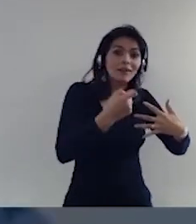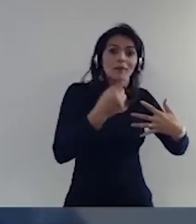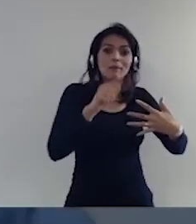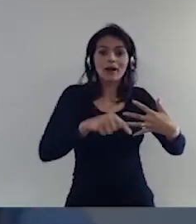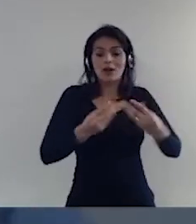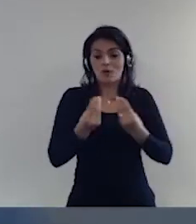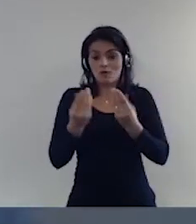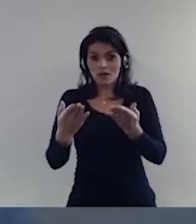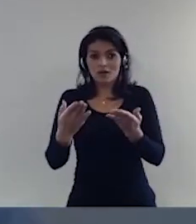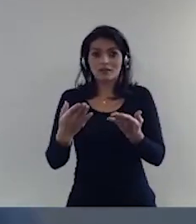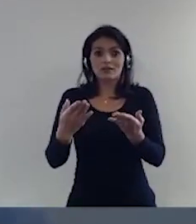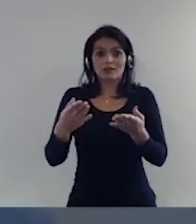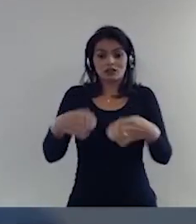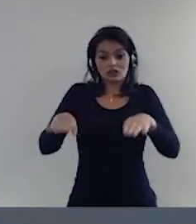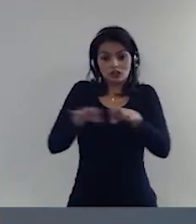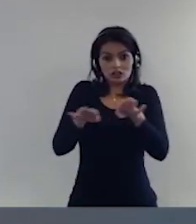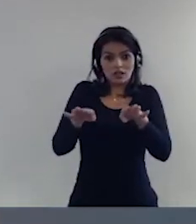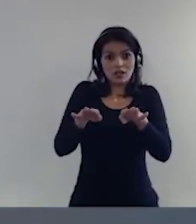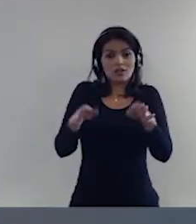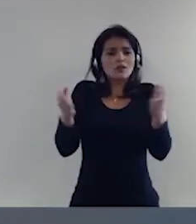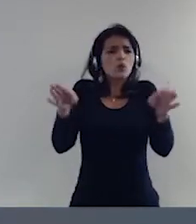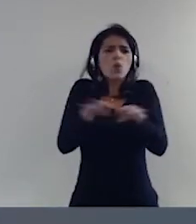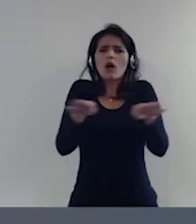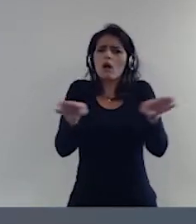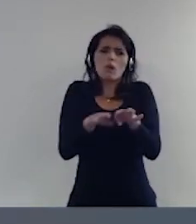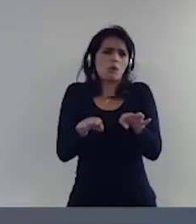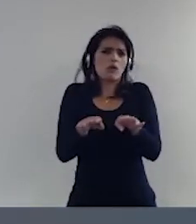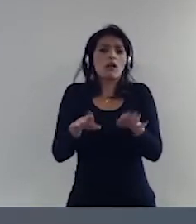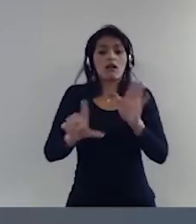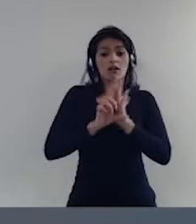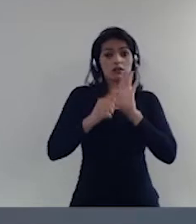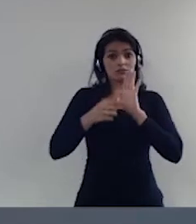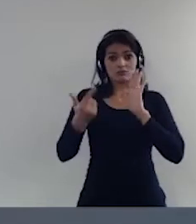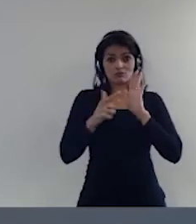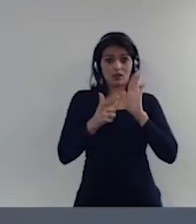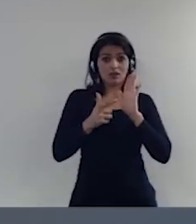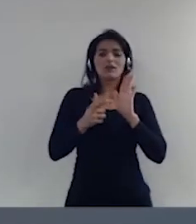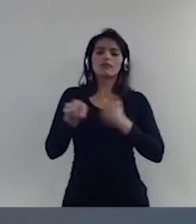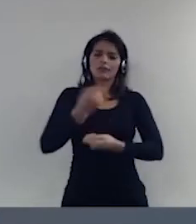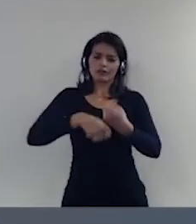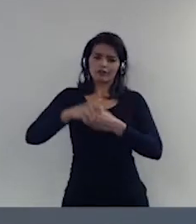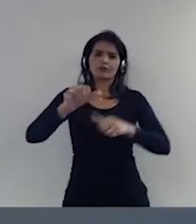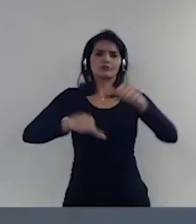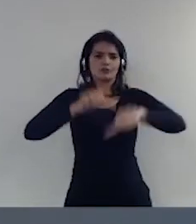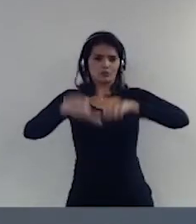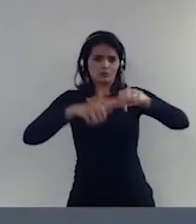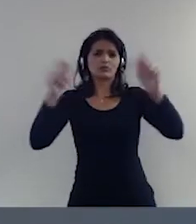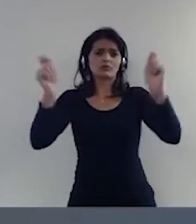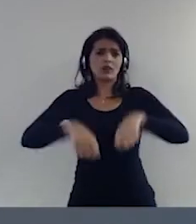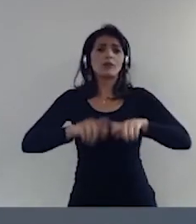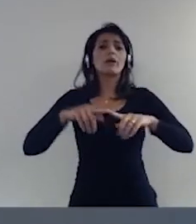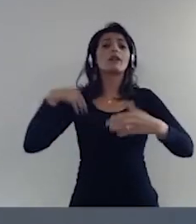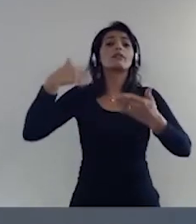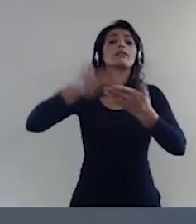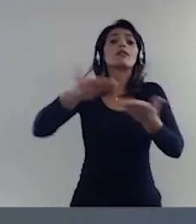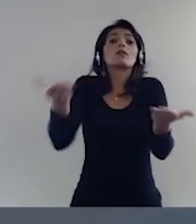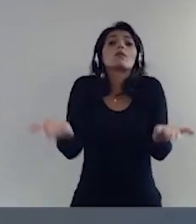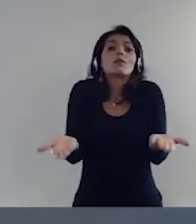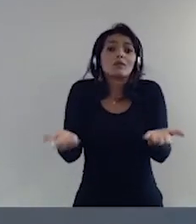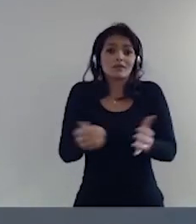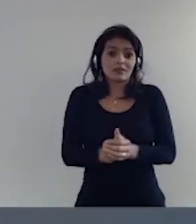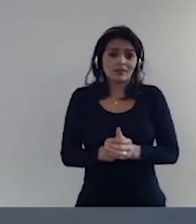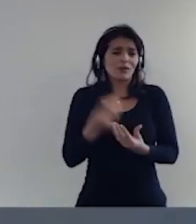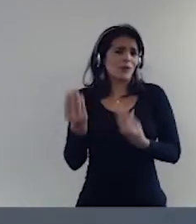equitativa que a lei não estabelece. A lei prevê o negócio jurídico modificativo, mas não dá o seu regime. Até quando ela pode ser formulada,